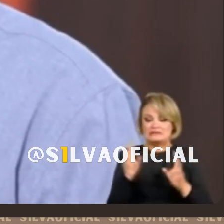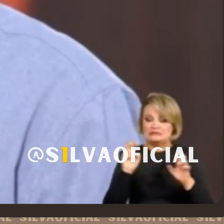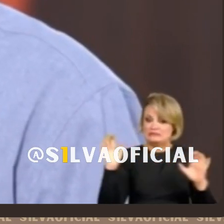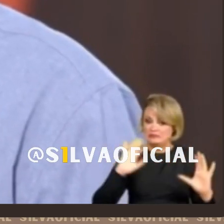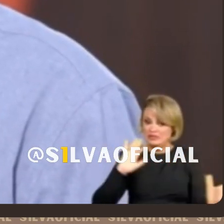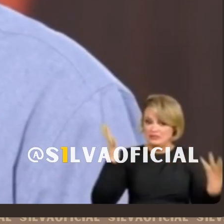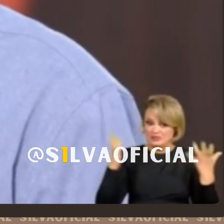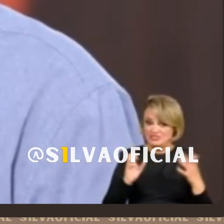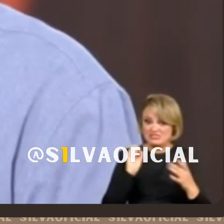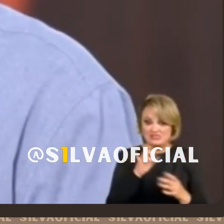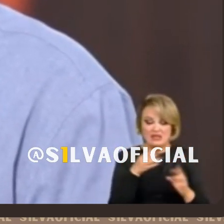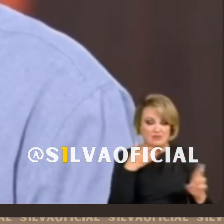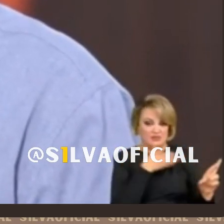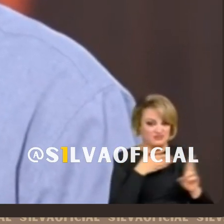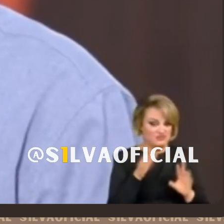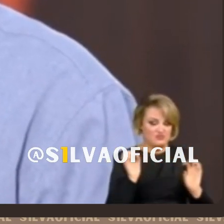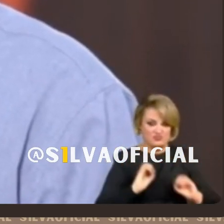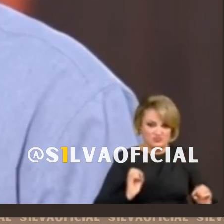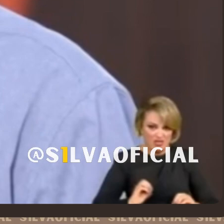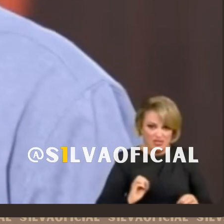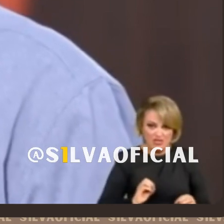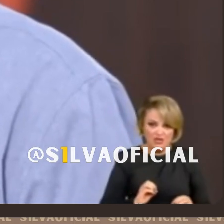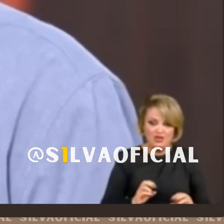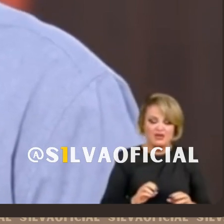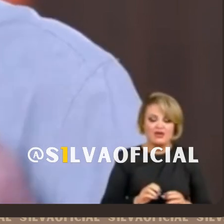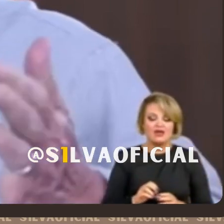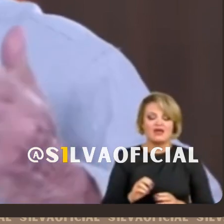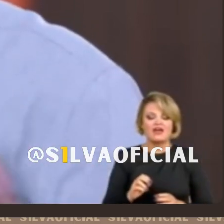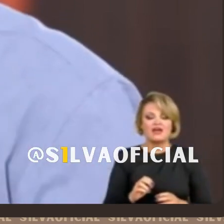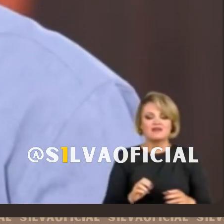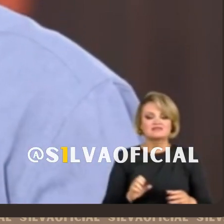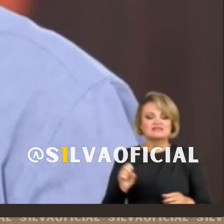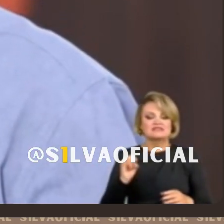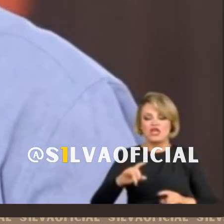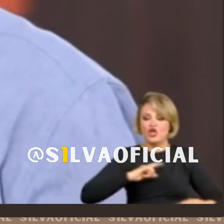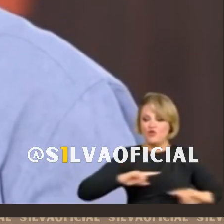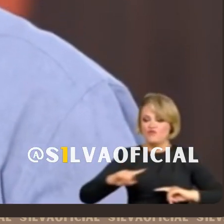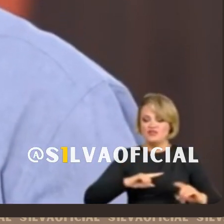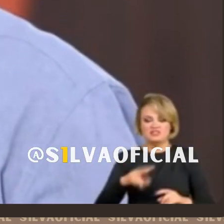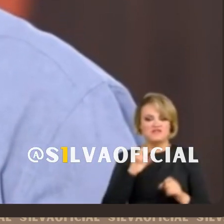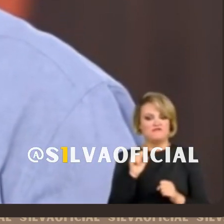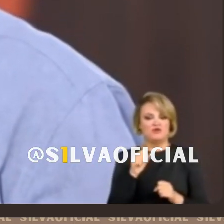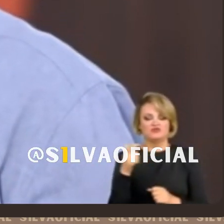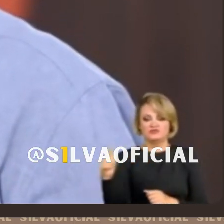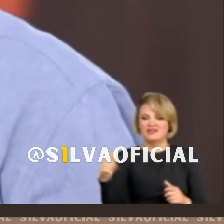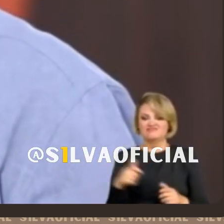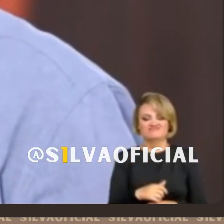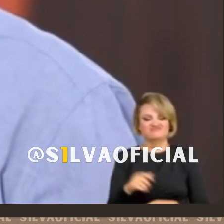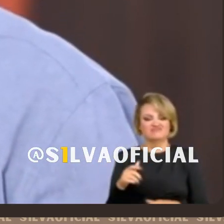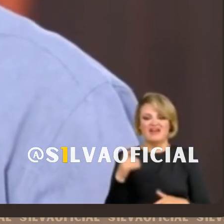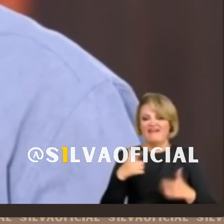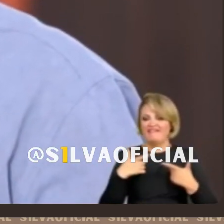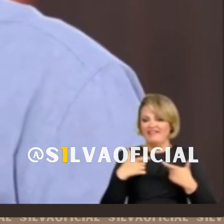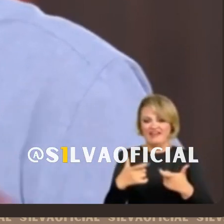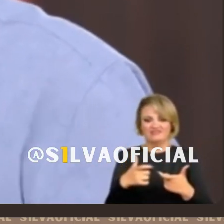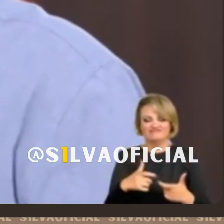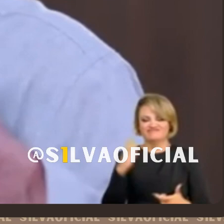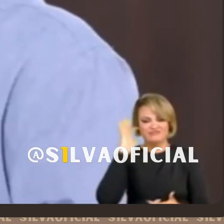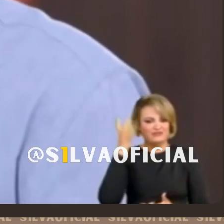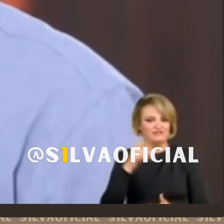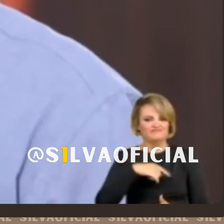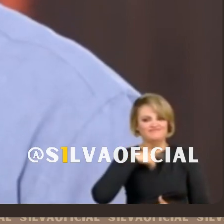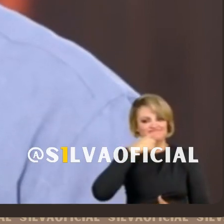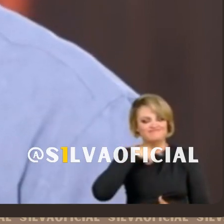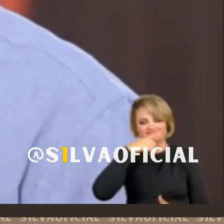se você não tiver, sabe, uma governança forte, não resolve. A guerra, a invasão da Ucrânia pela Rússia, é falta